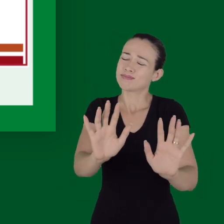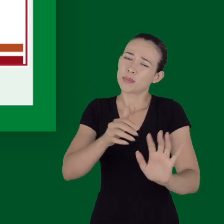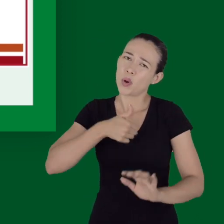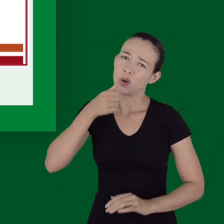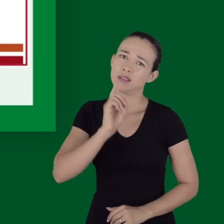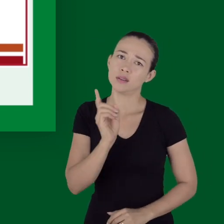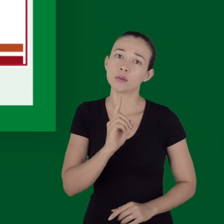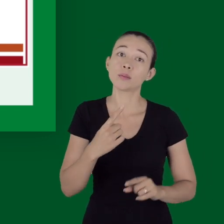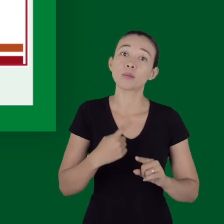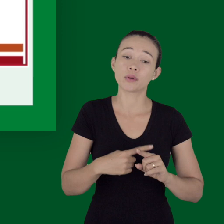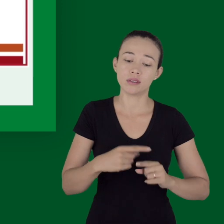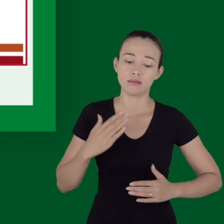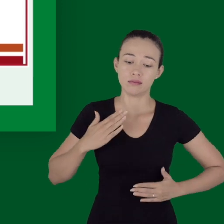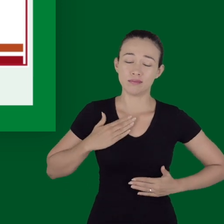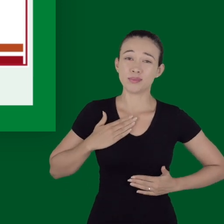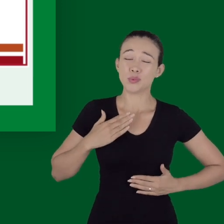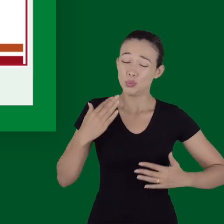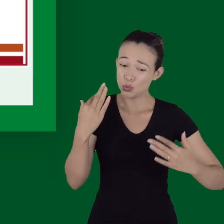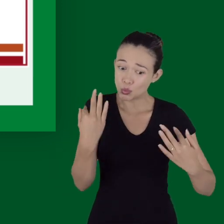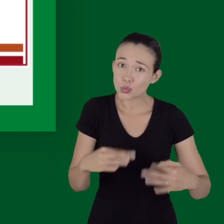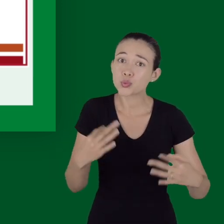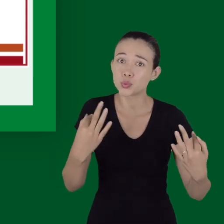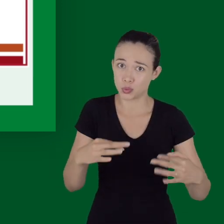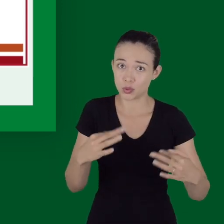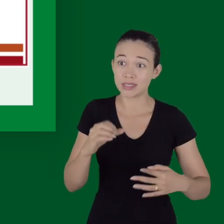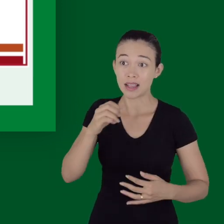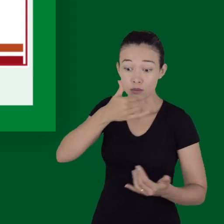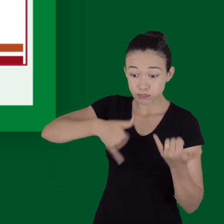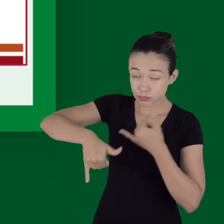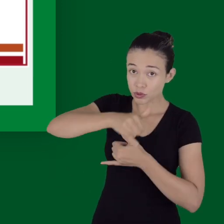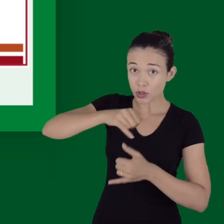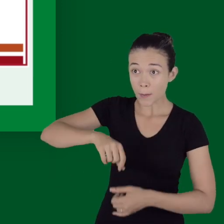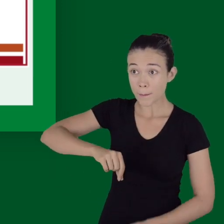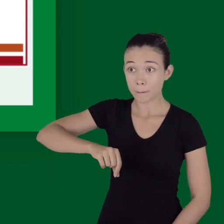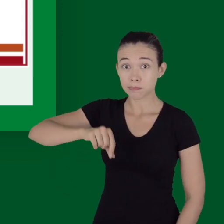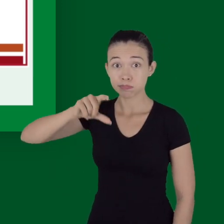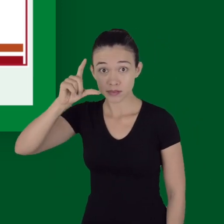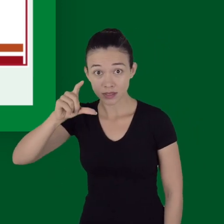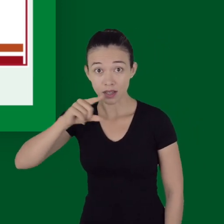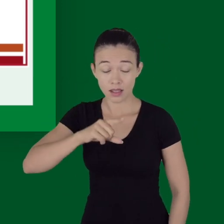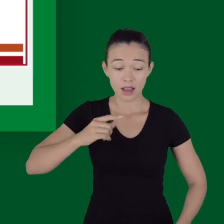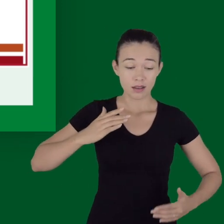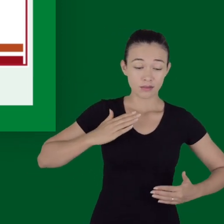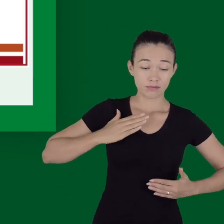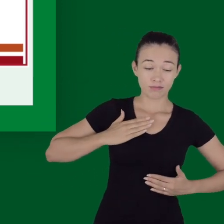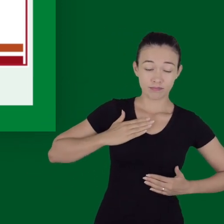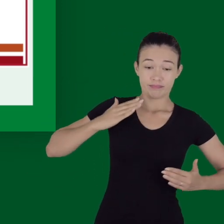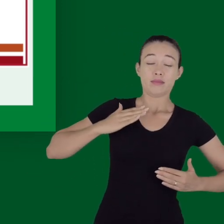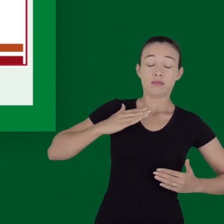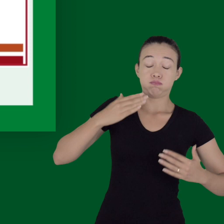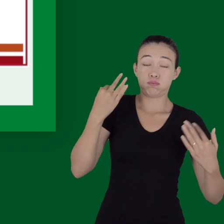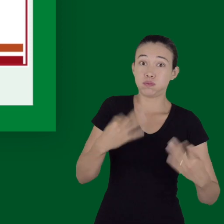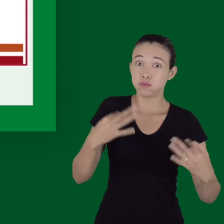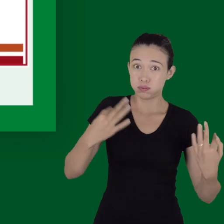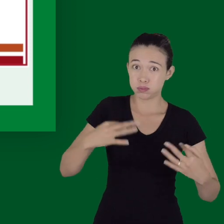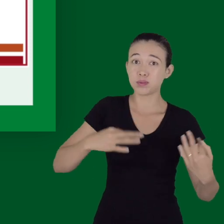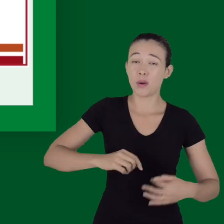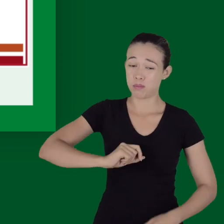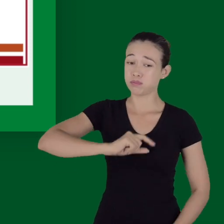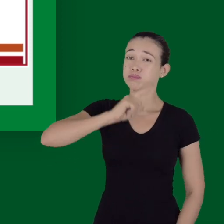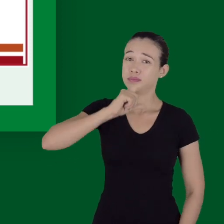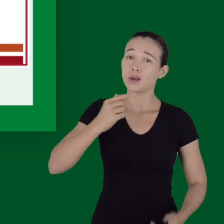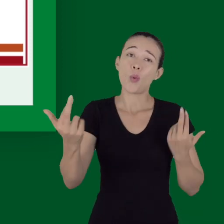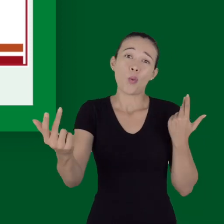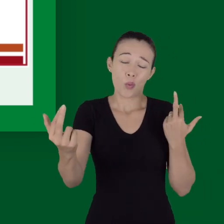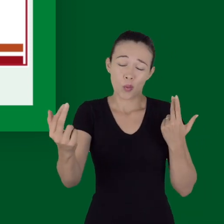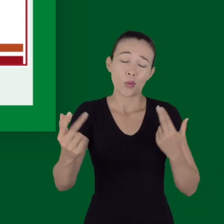né? Quanto maior a energia, o paciente vai sentir mais dor. Então, a gente aumenta até ter a captura, que eu vou mostrar uma foto